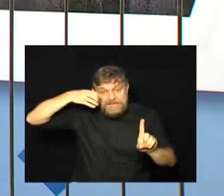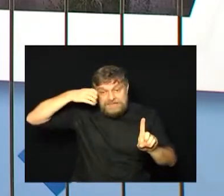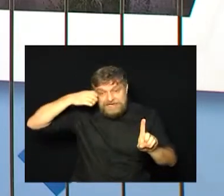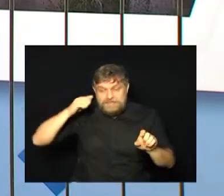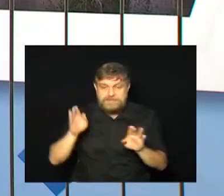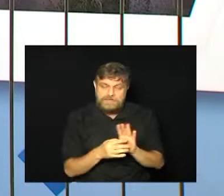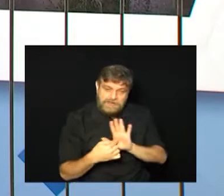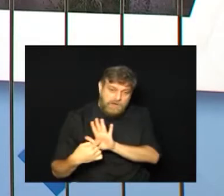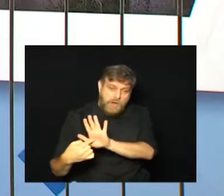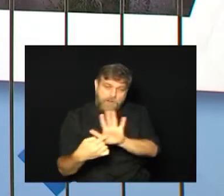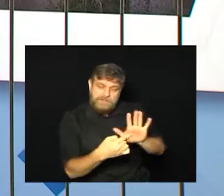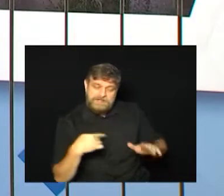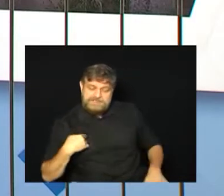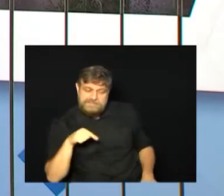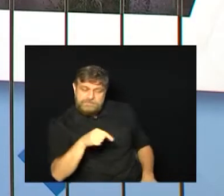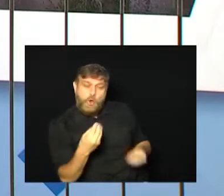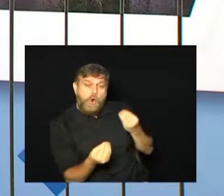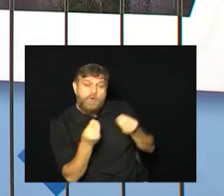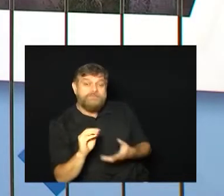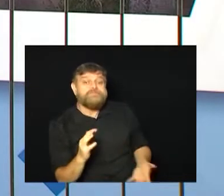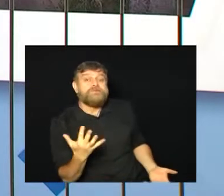agora mostram para a gente como ficou esse local.